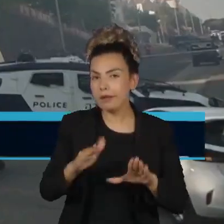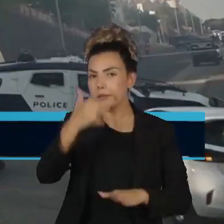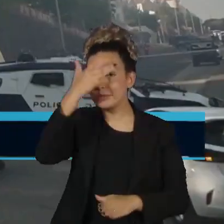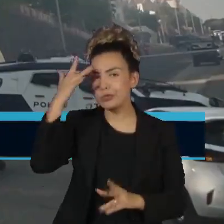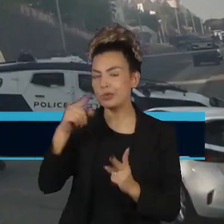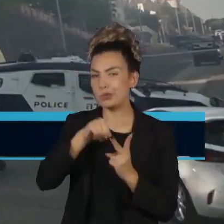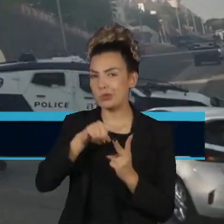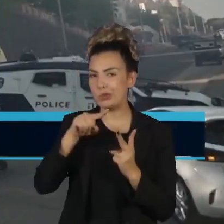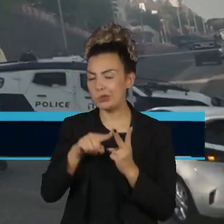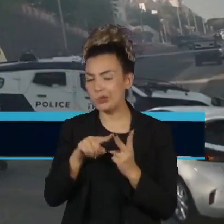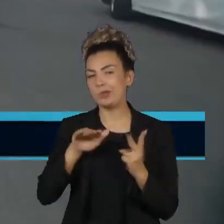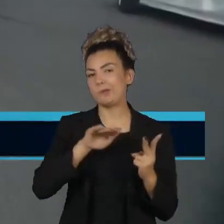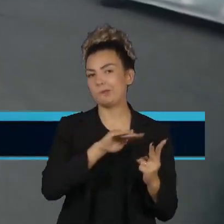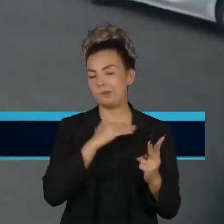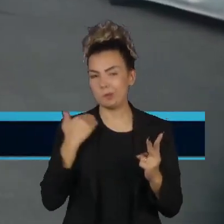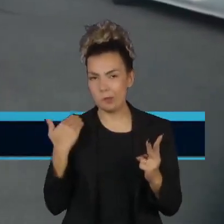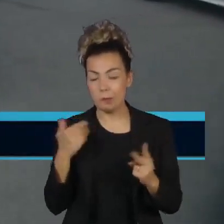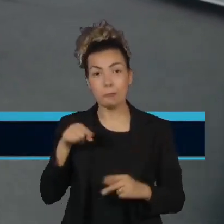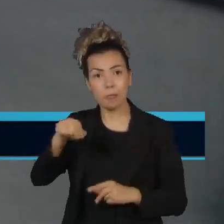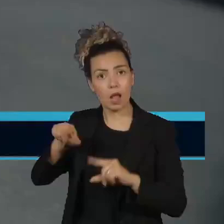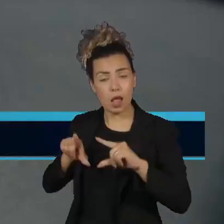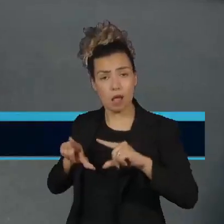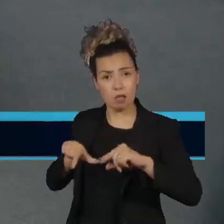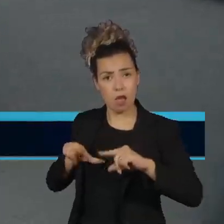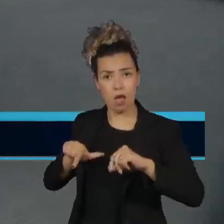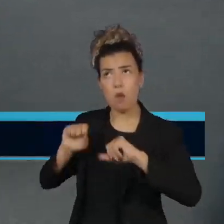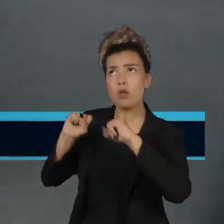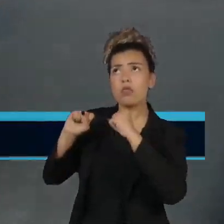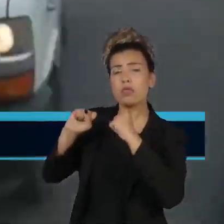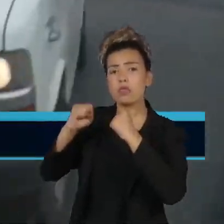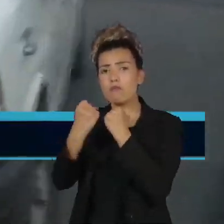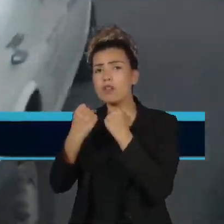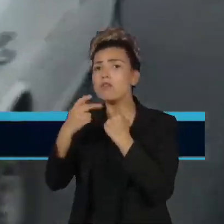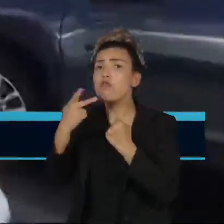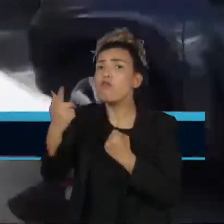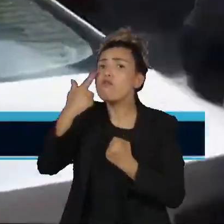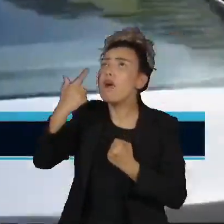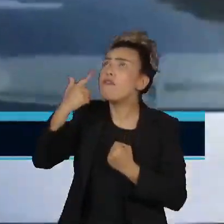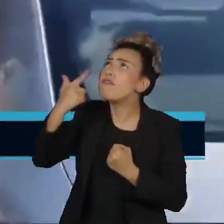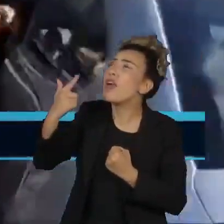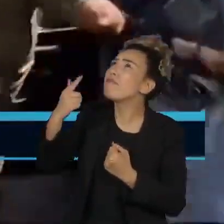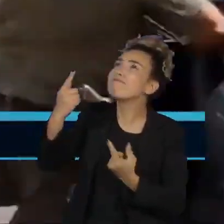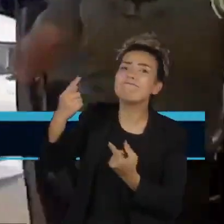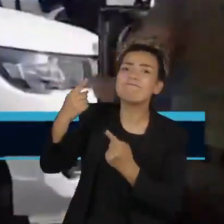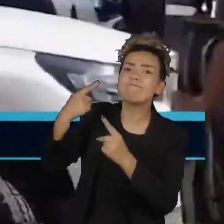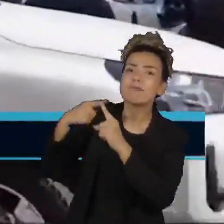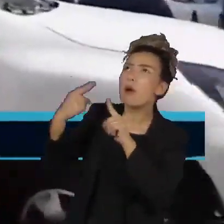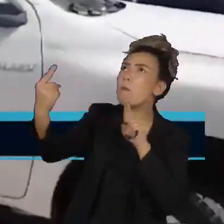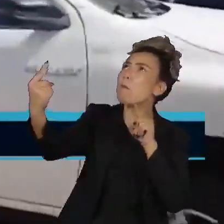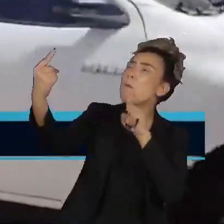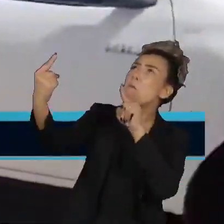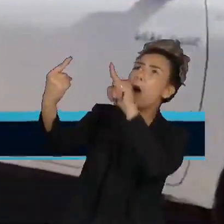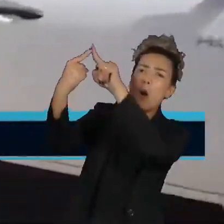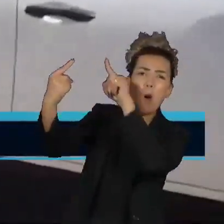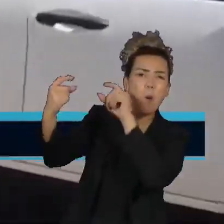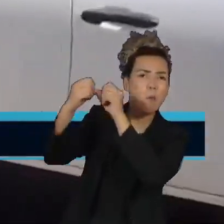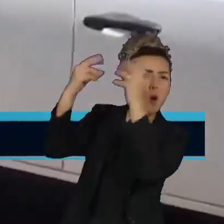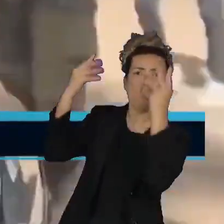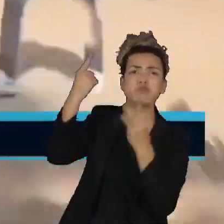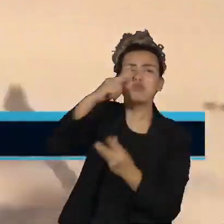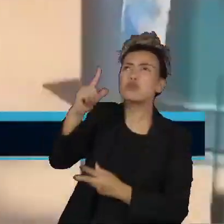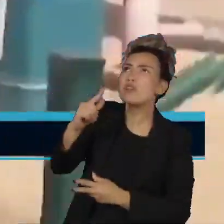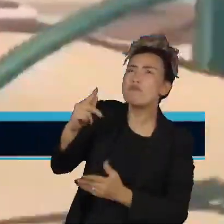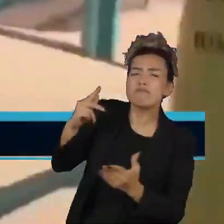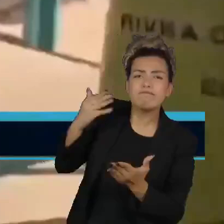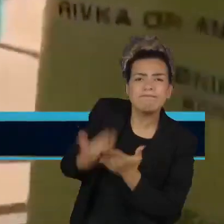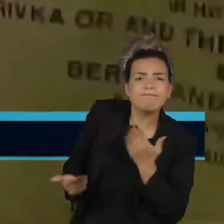A defesa israelense disse que vai analisar as falhas. No centro do país, seis pessoas foram vítimas